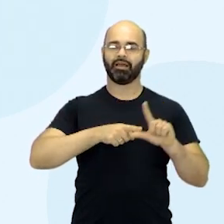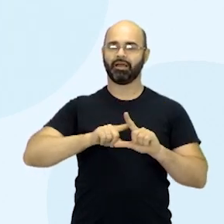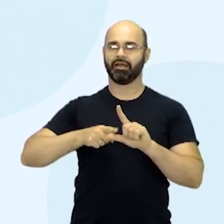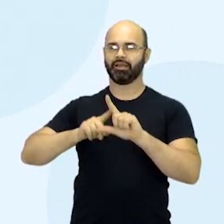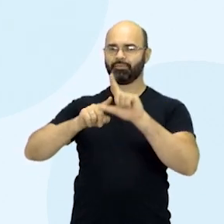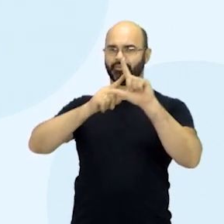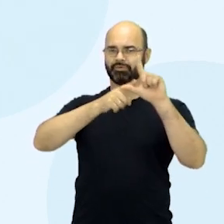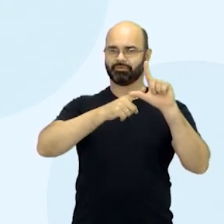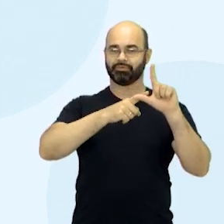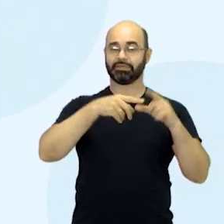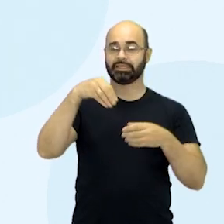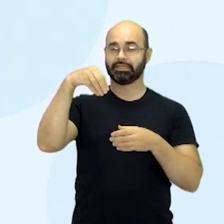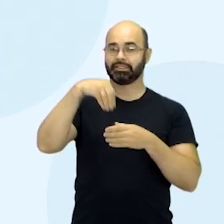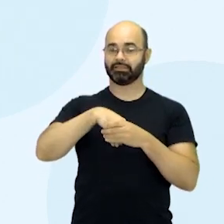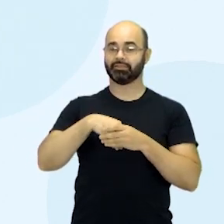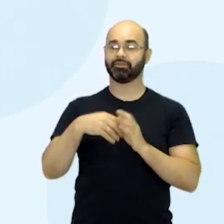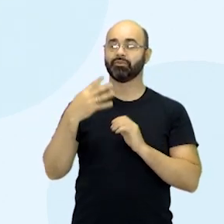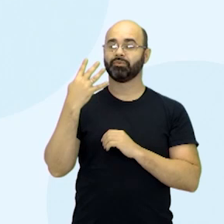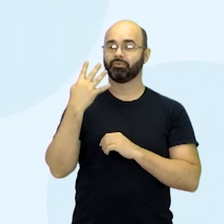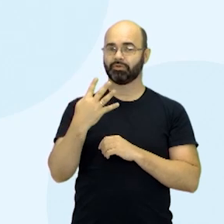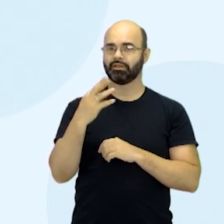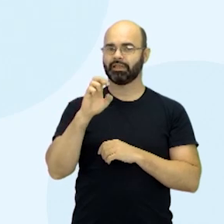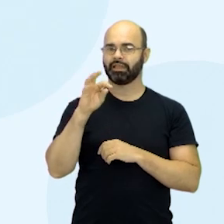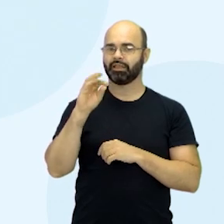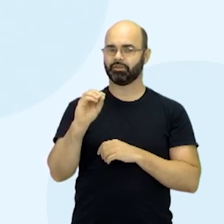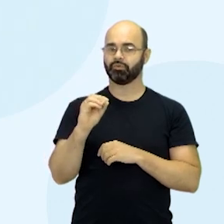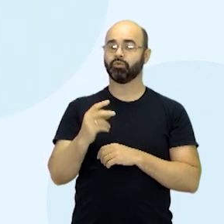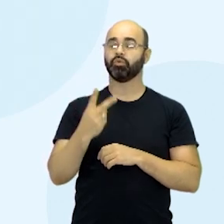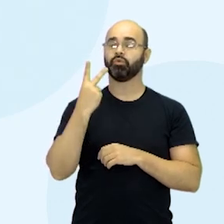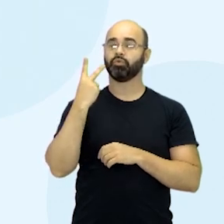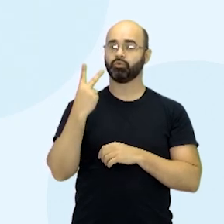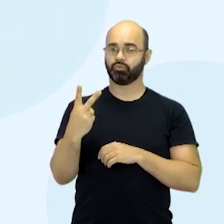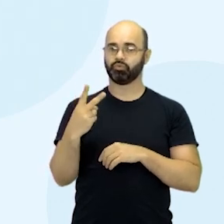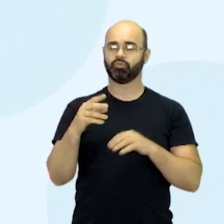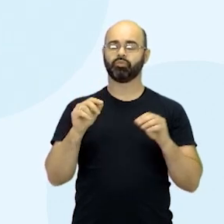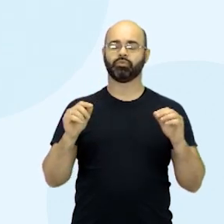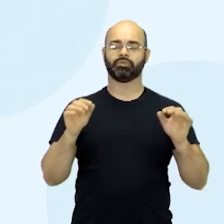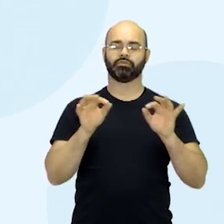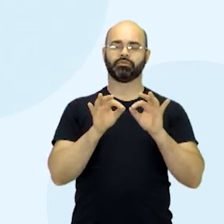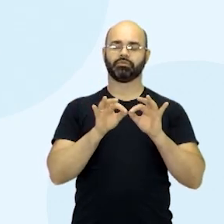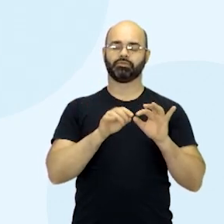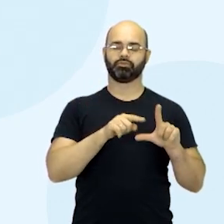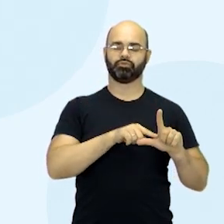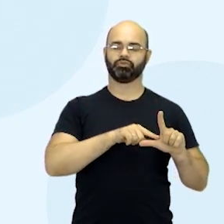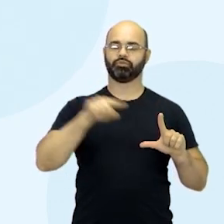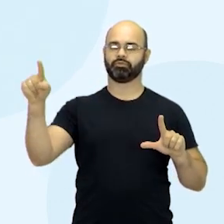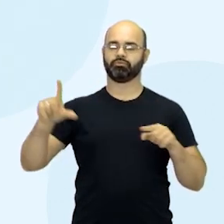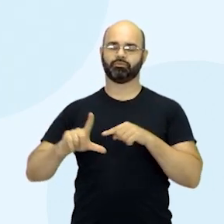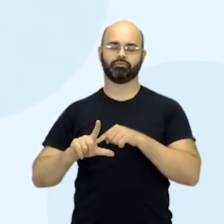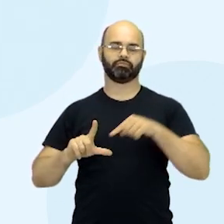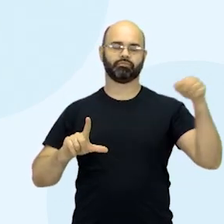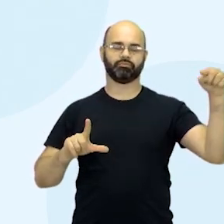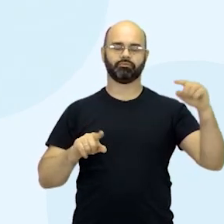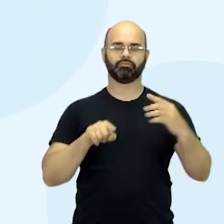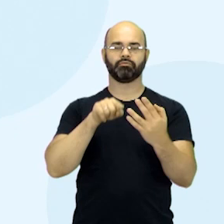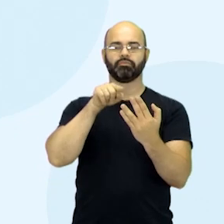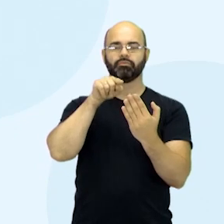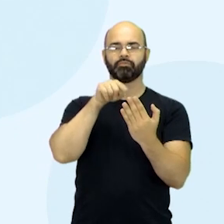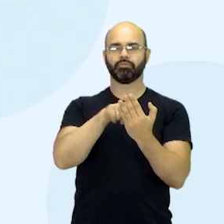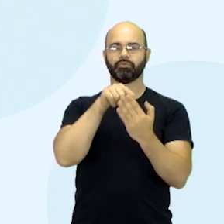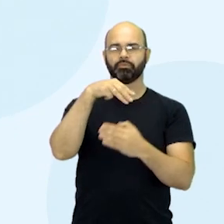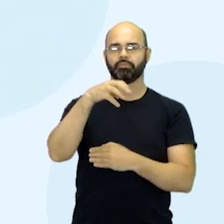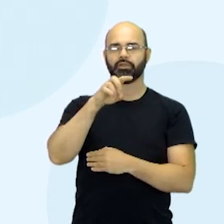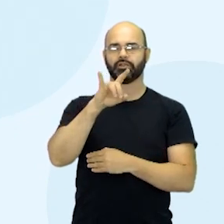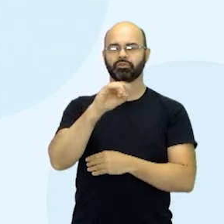internos retos, 2 diagonais de mesma medida que se cruzam no ponto